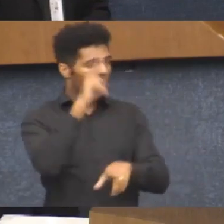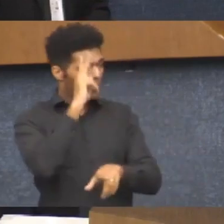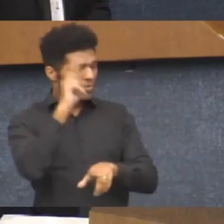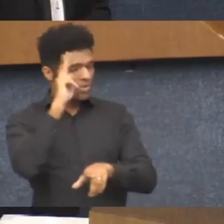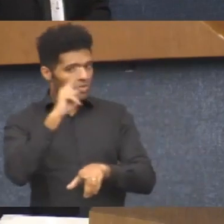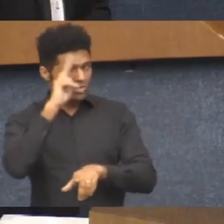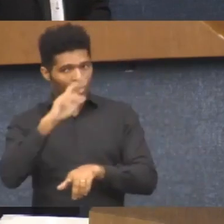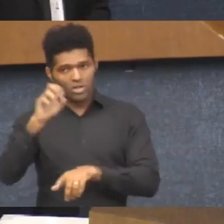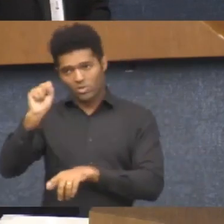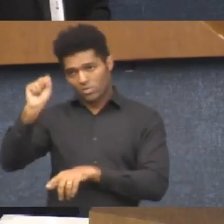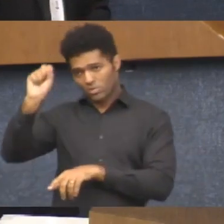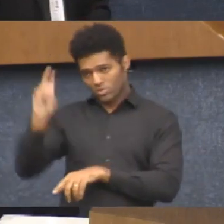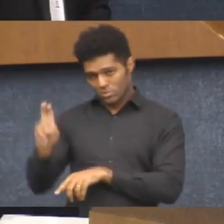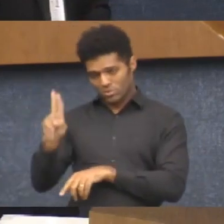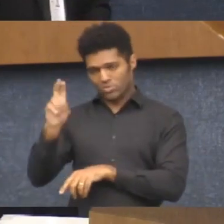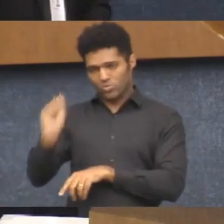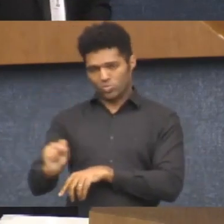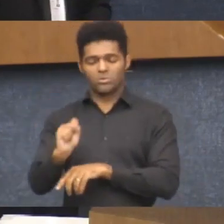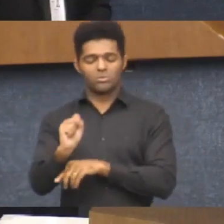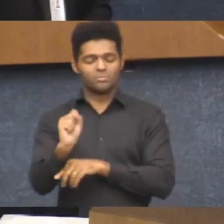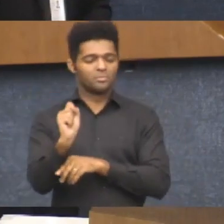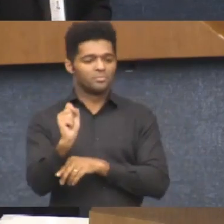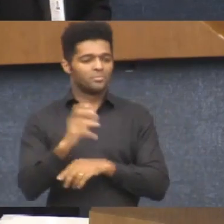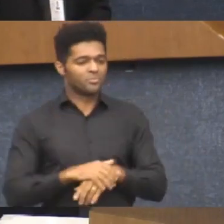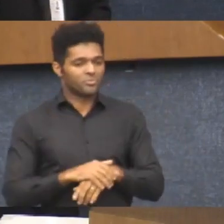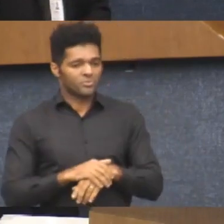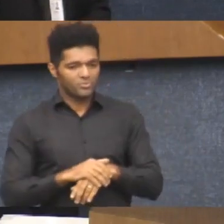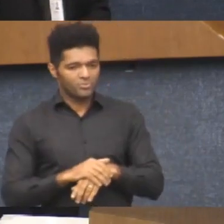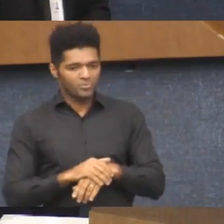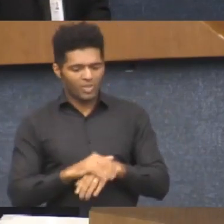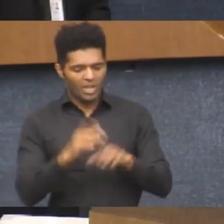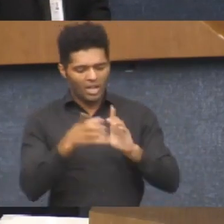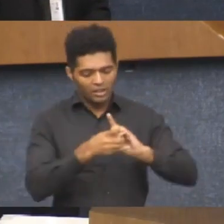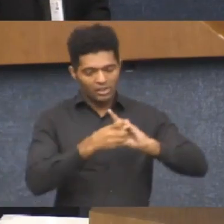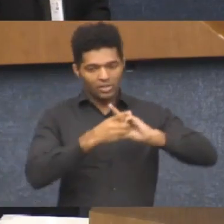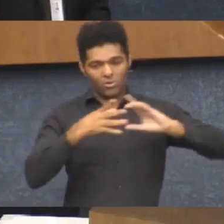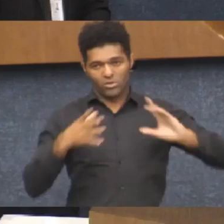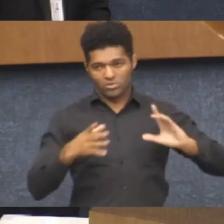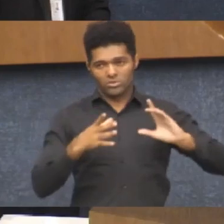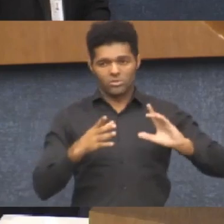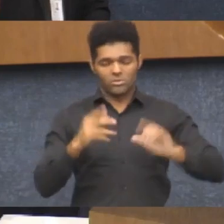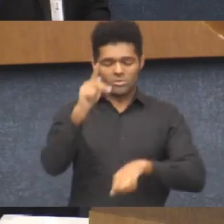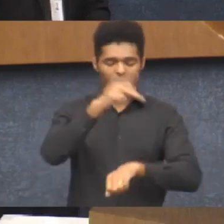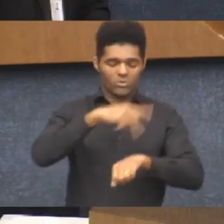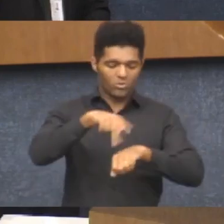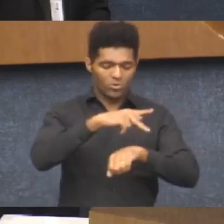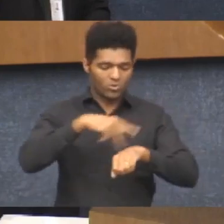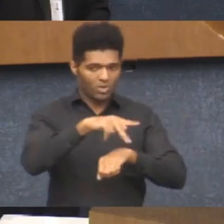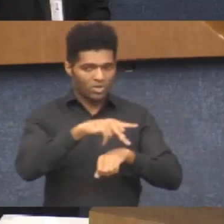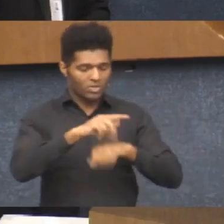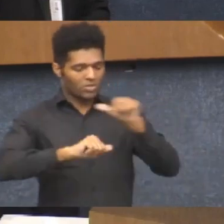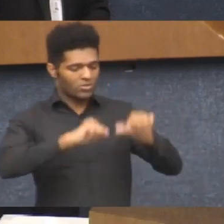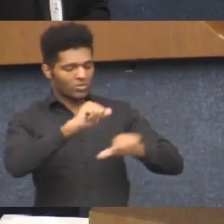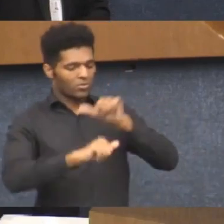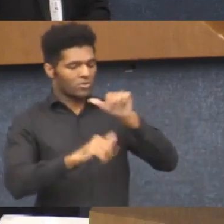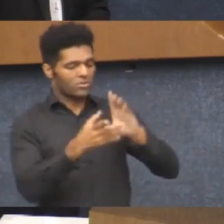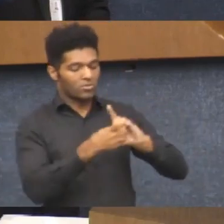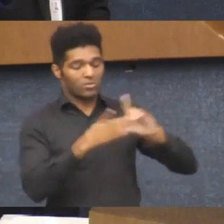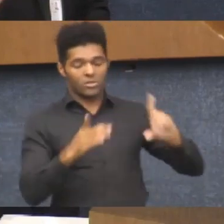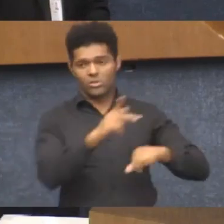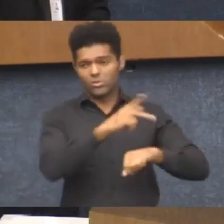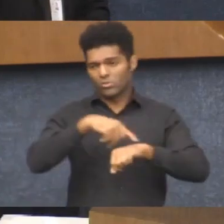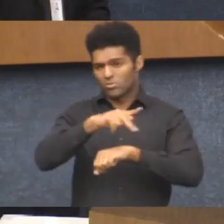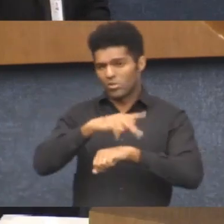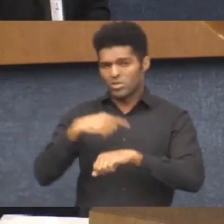história do SUS, né, com a própria história da redemocratização do país. A gente, estudando um